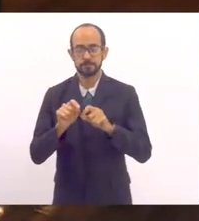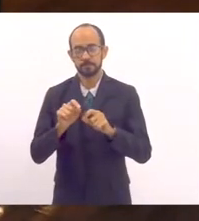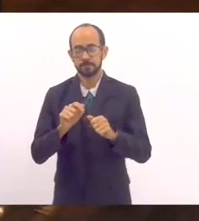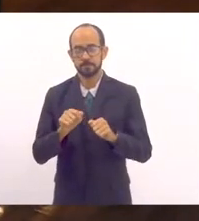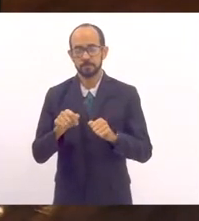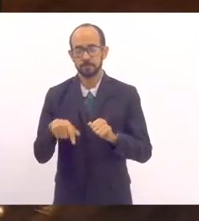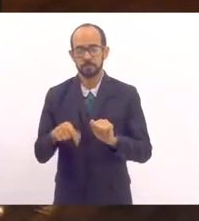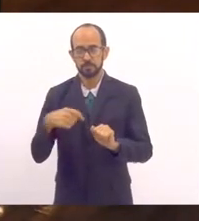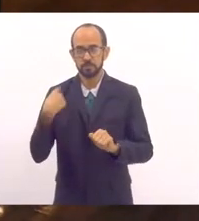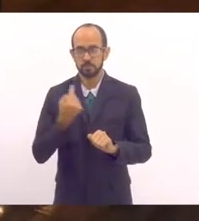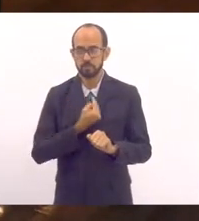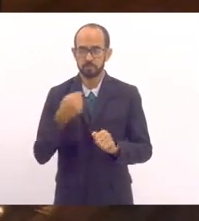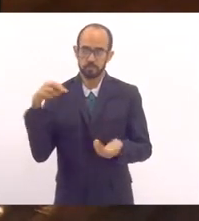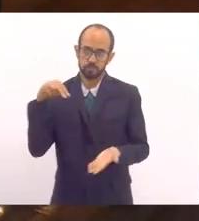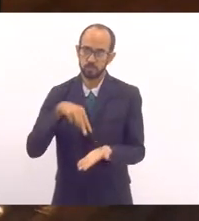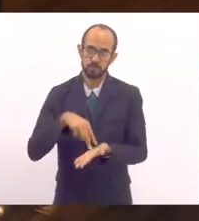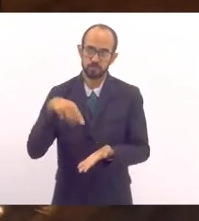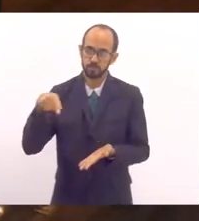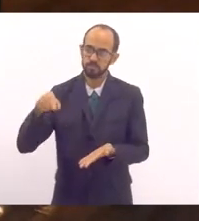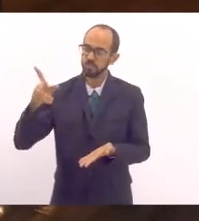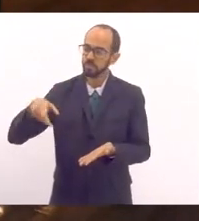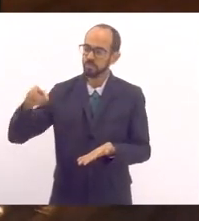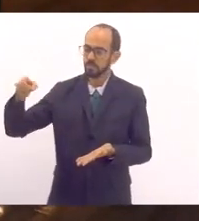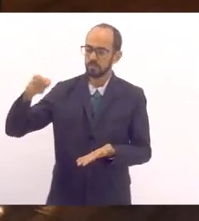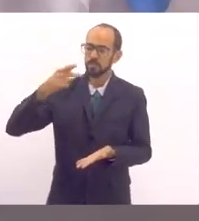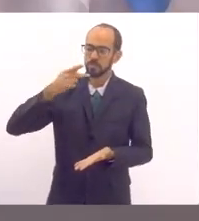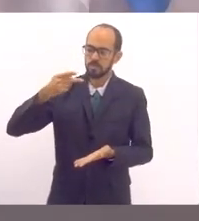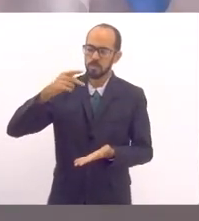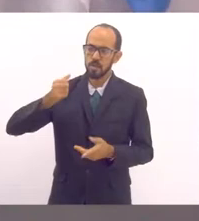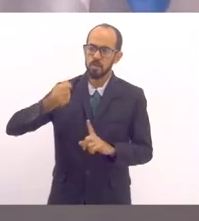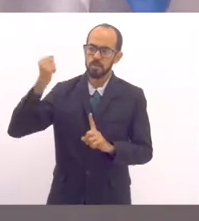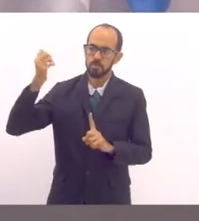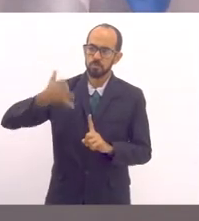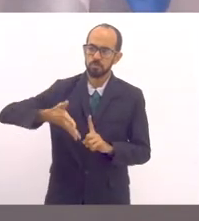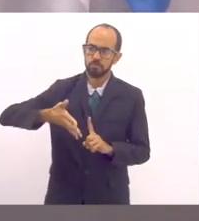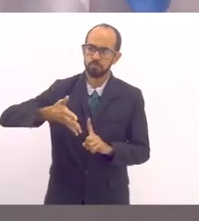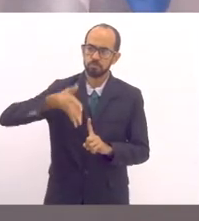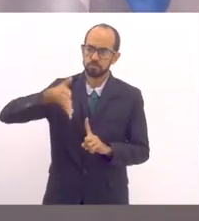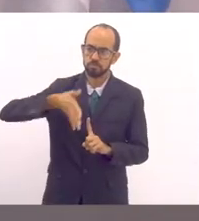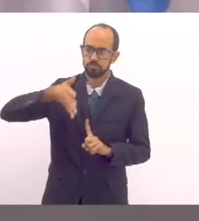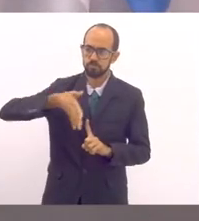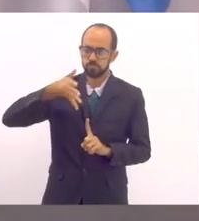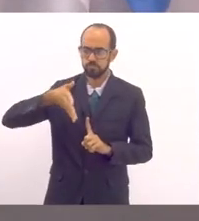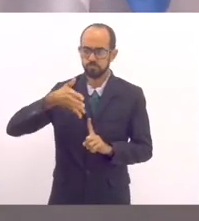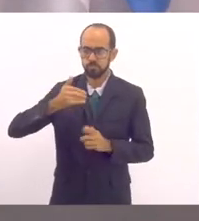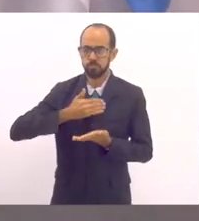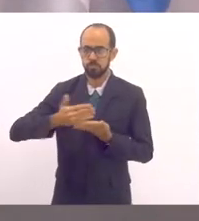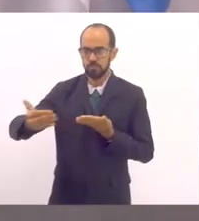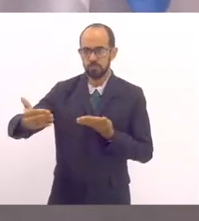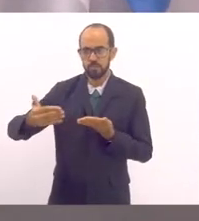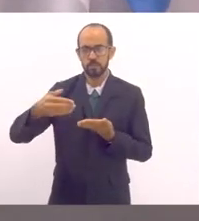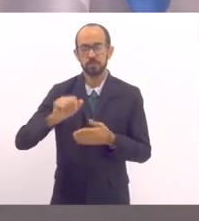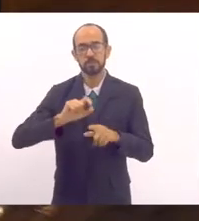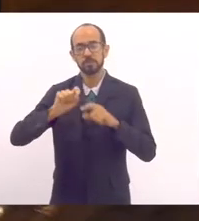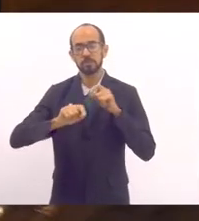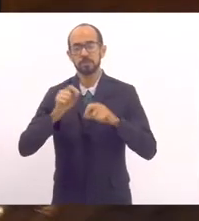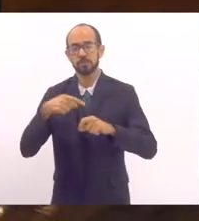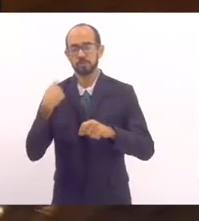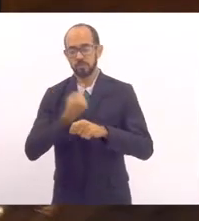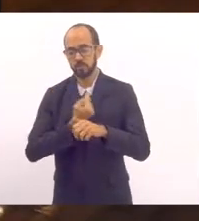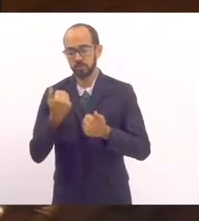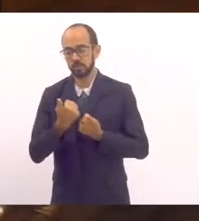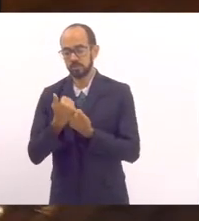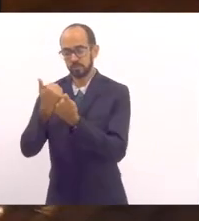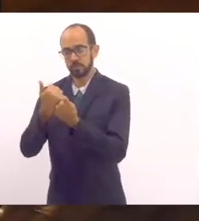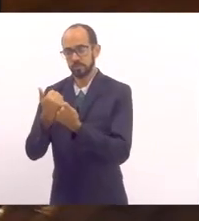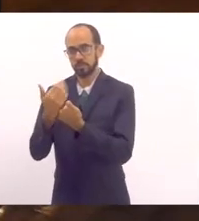senhora foi muito clara na abertura da reunião, que nós estamos aqui para ajudar. O que a gente pede é que, se